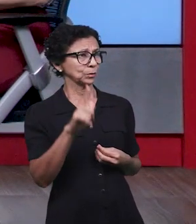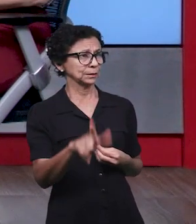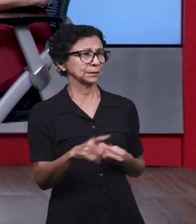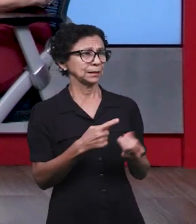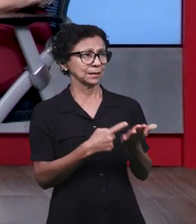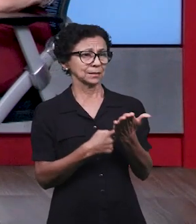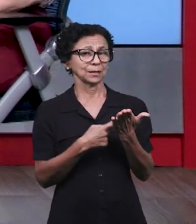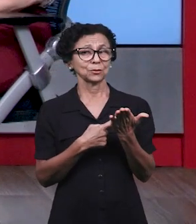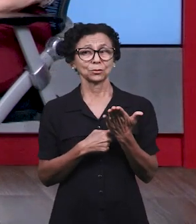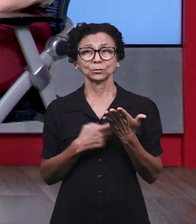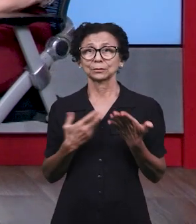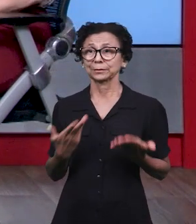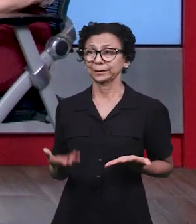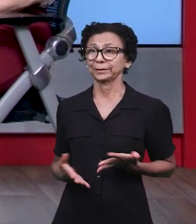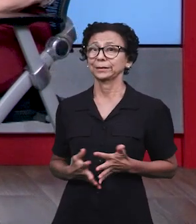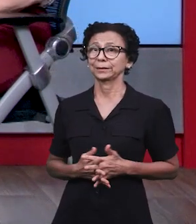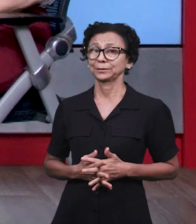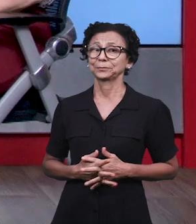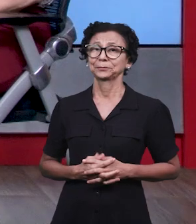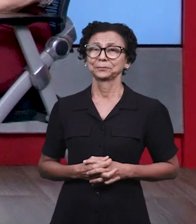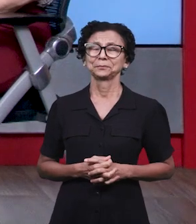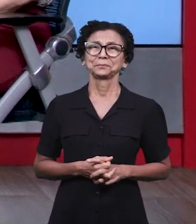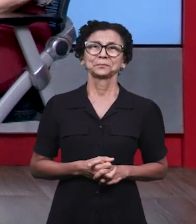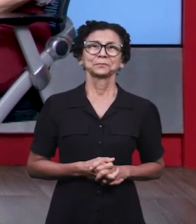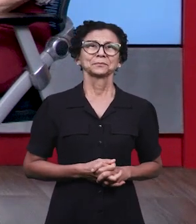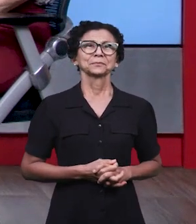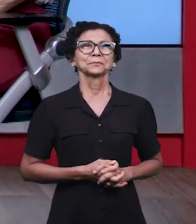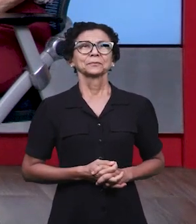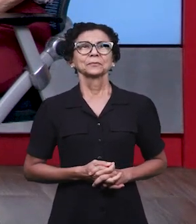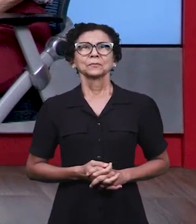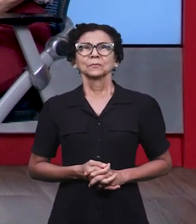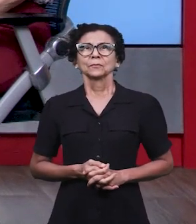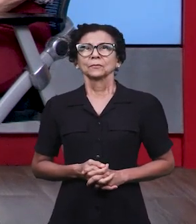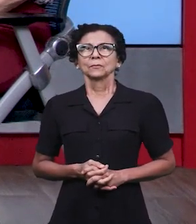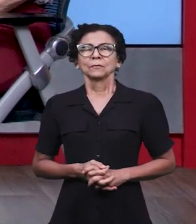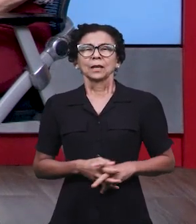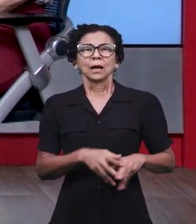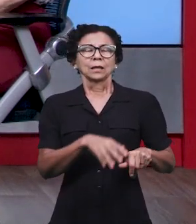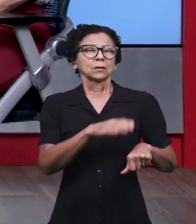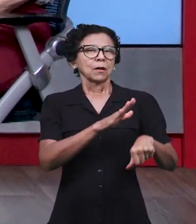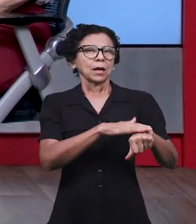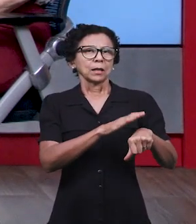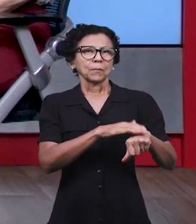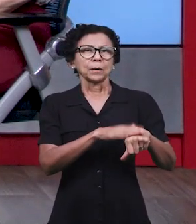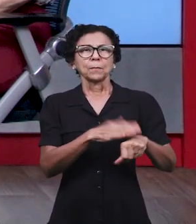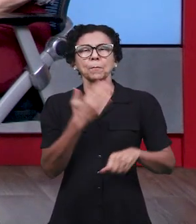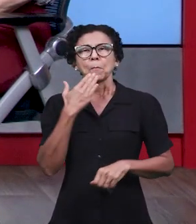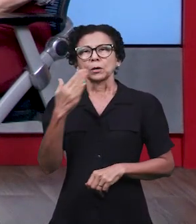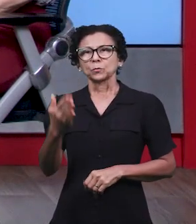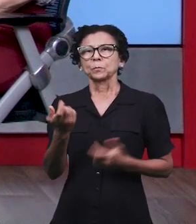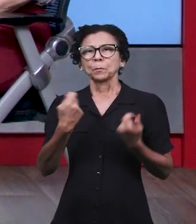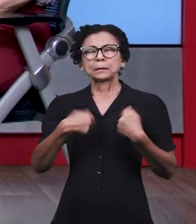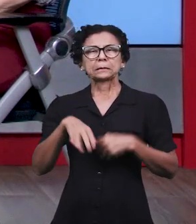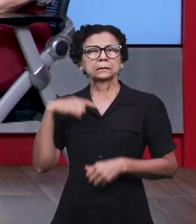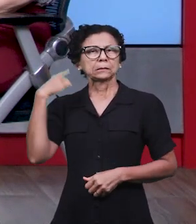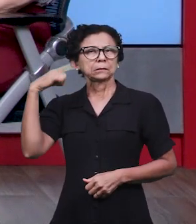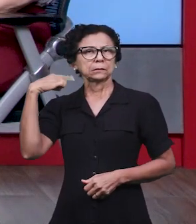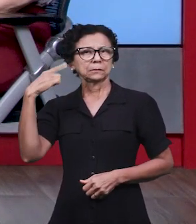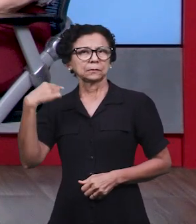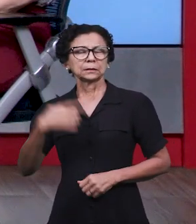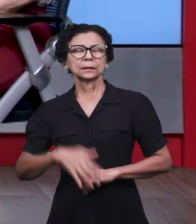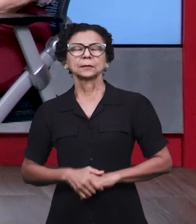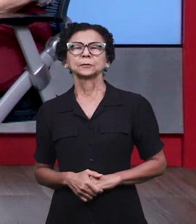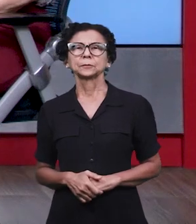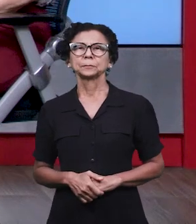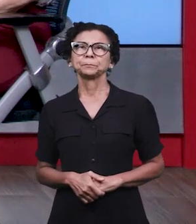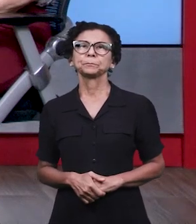tocou nesse assunto, seria bom esclarecer, né, doutora? A própria pessoa pode requerer, não precisa de advogado. Por quê? Primeira coisa, tem